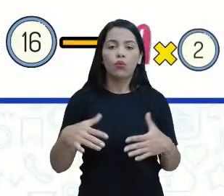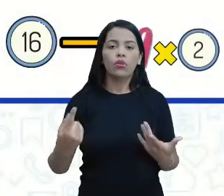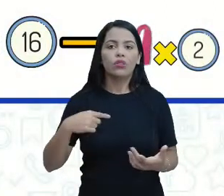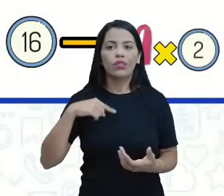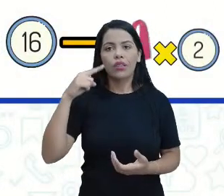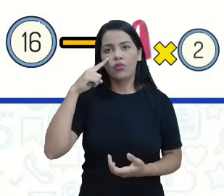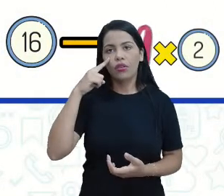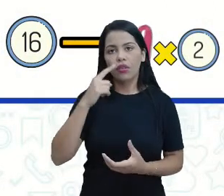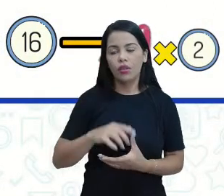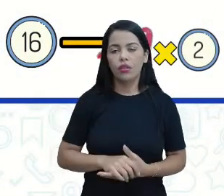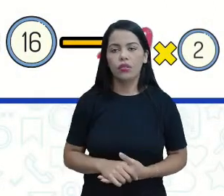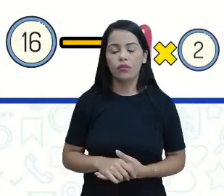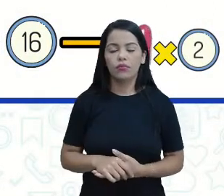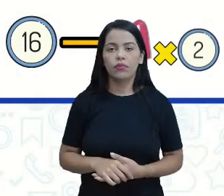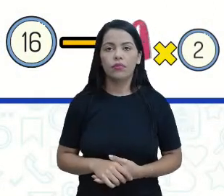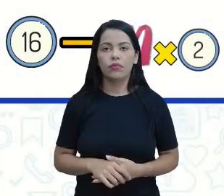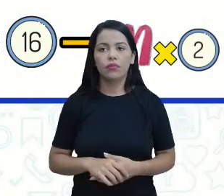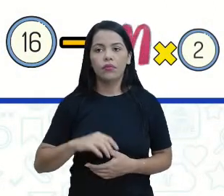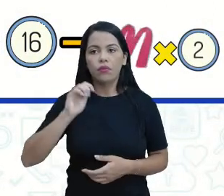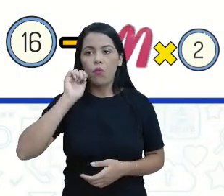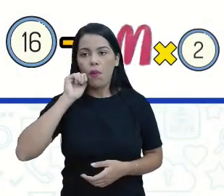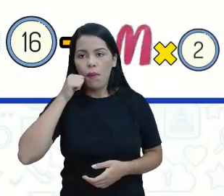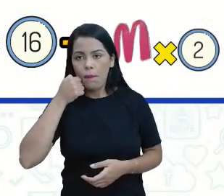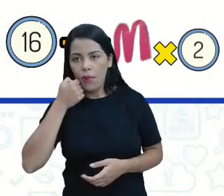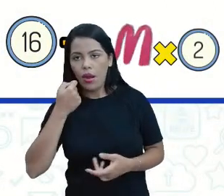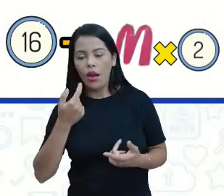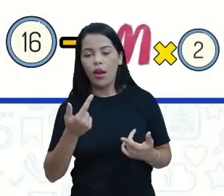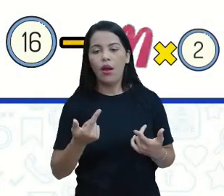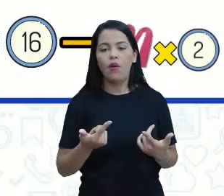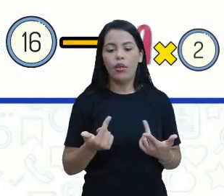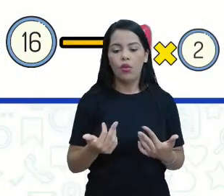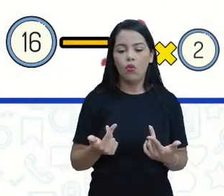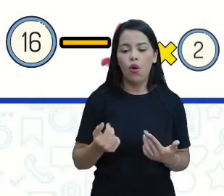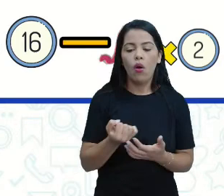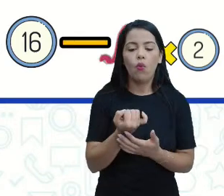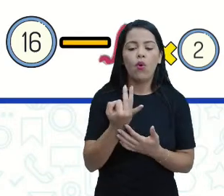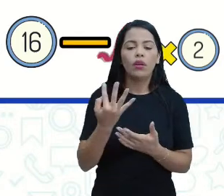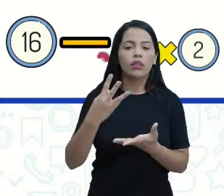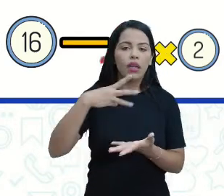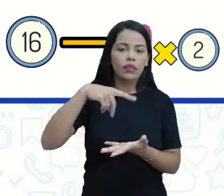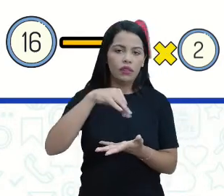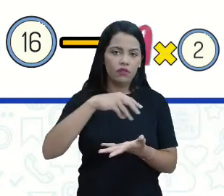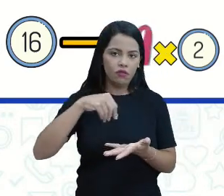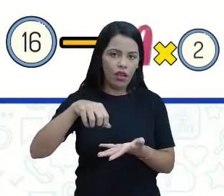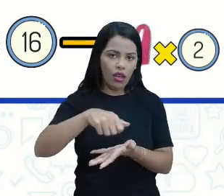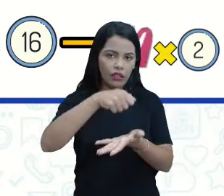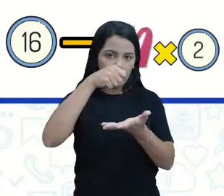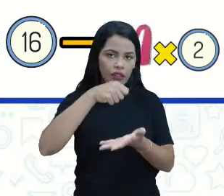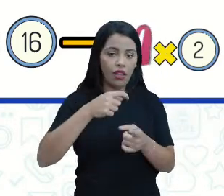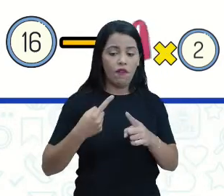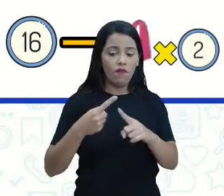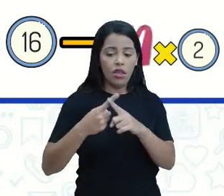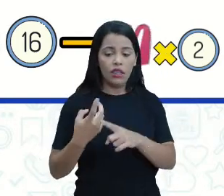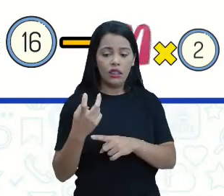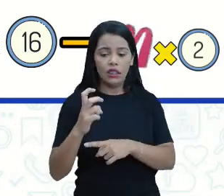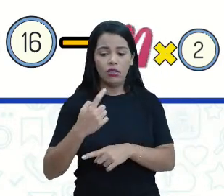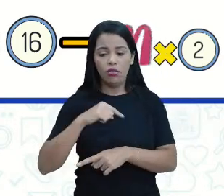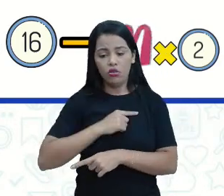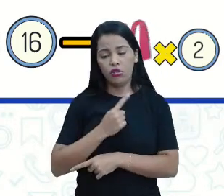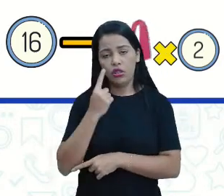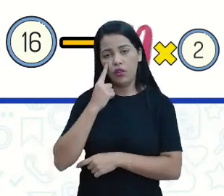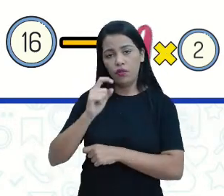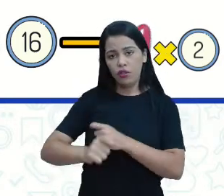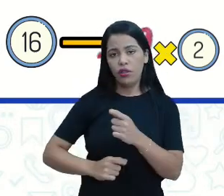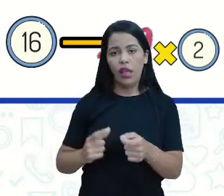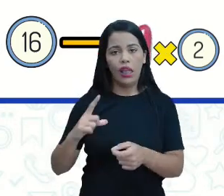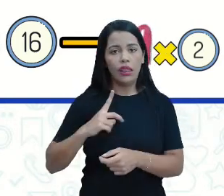aí, ó, essa tela aí, ó, dos pães igual a quantidade de farinha vezes 5, a gente está trabalhando aí, você pode notar que temos